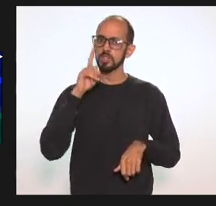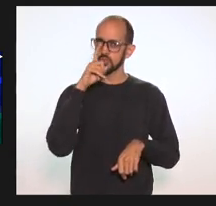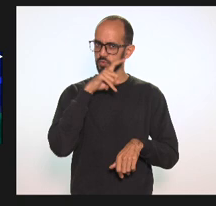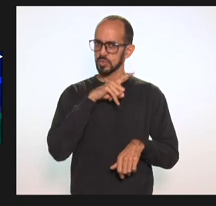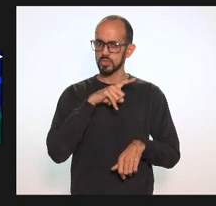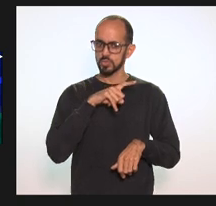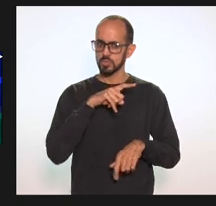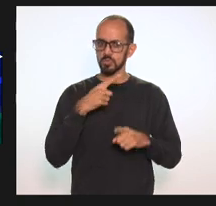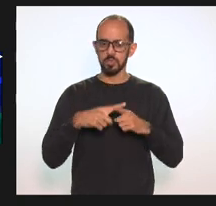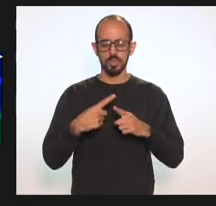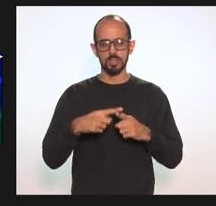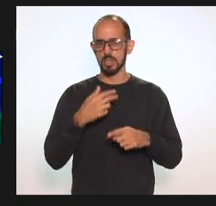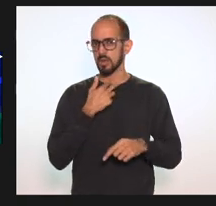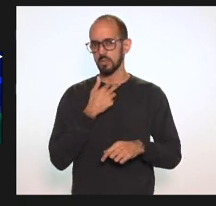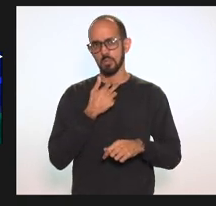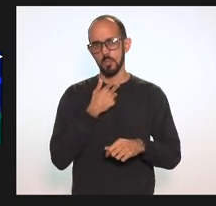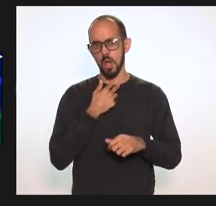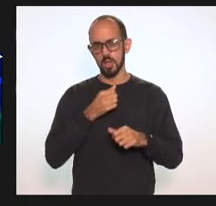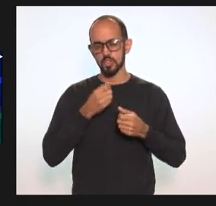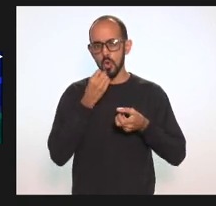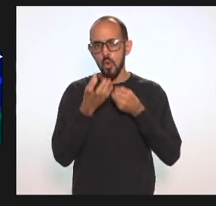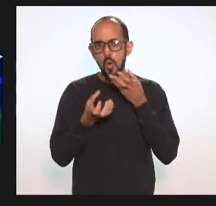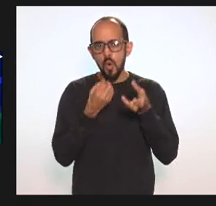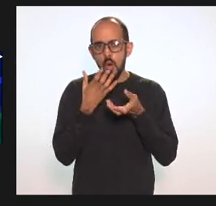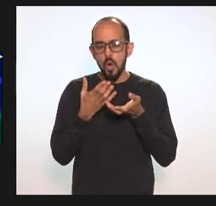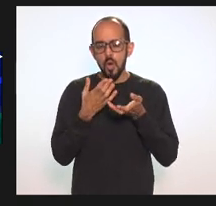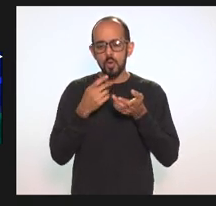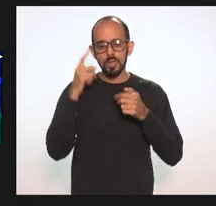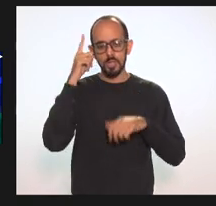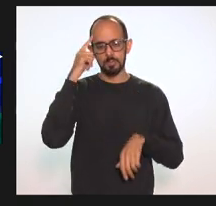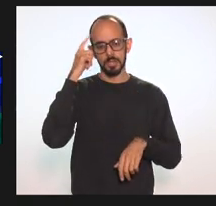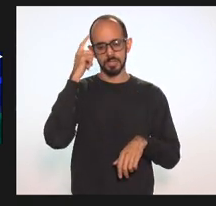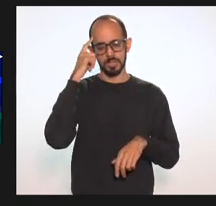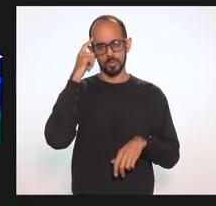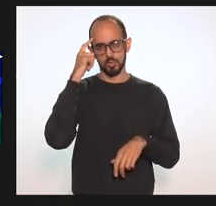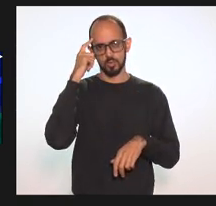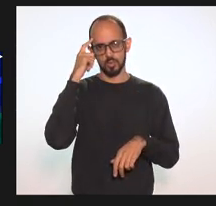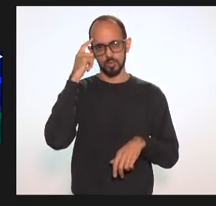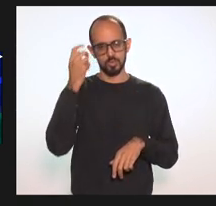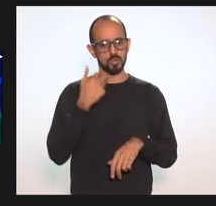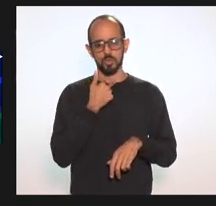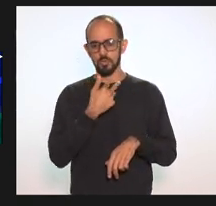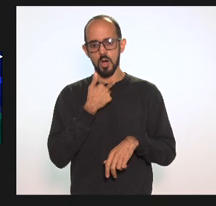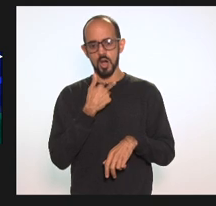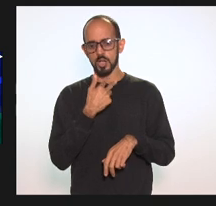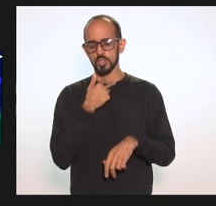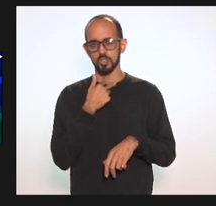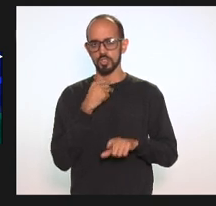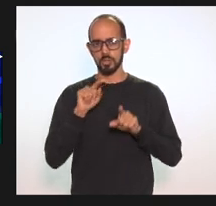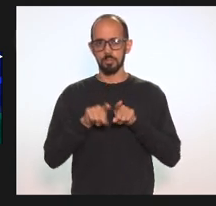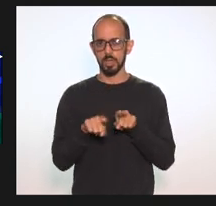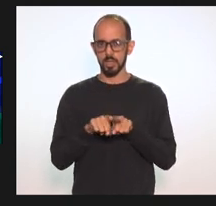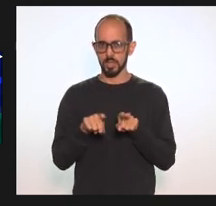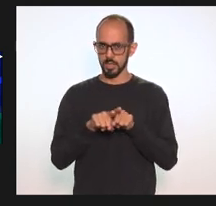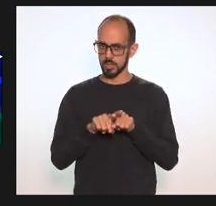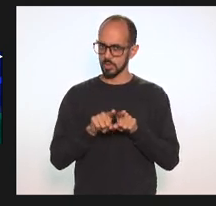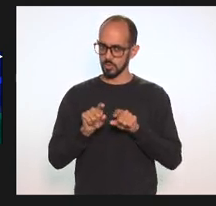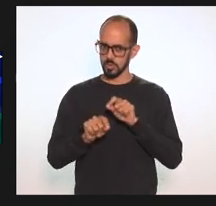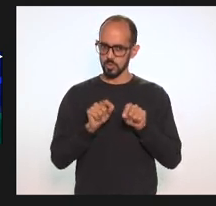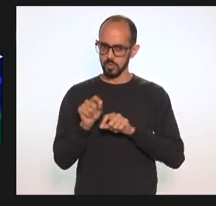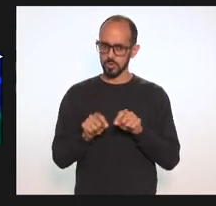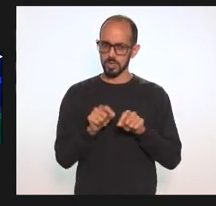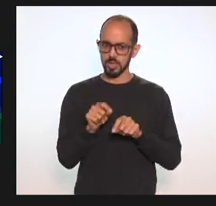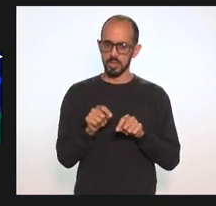porque você não pode nem expressar o que você realmente pensa você não pode nem expressar o que você realmente